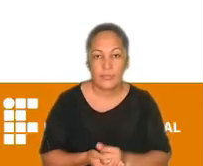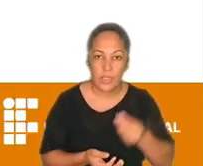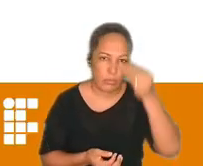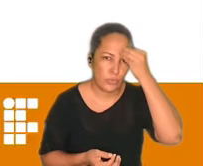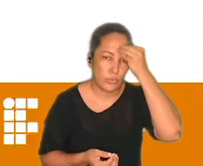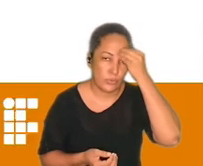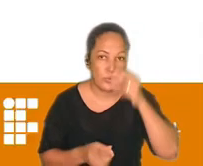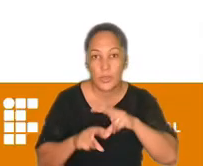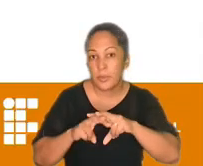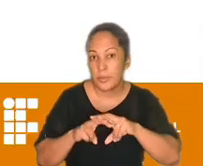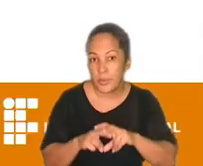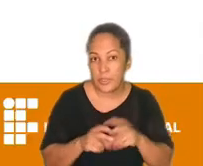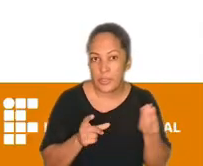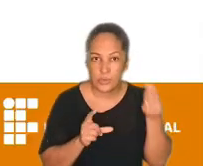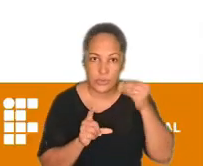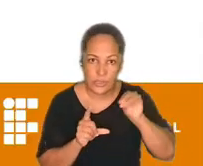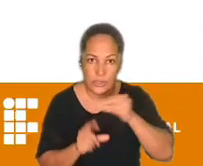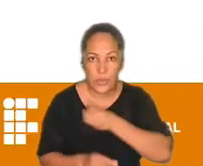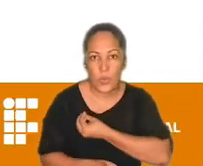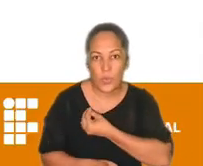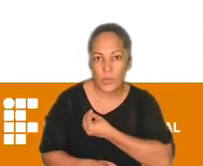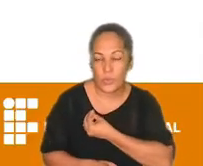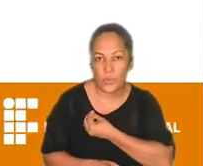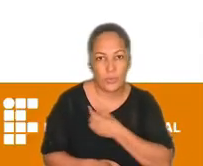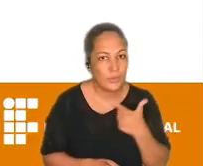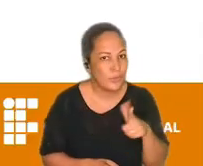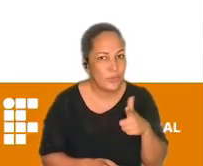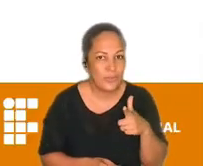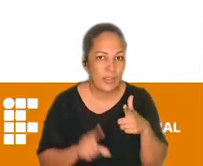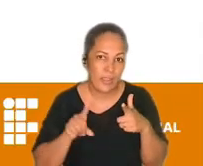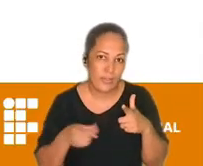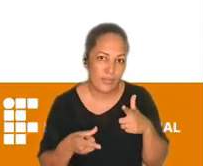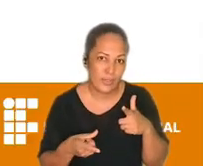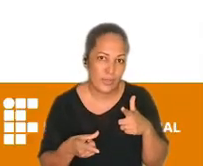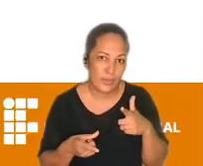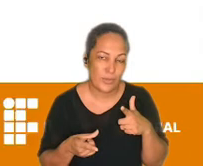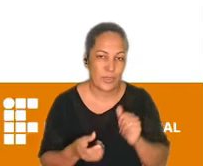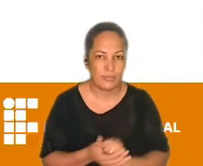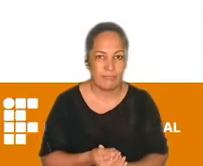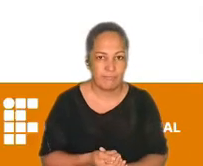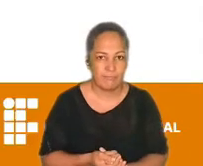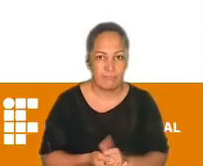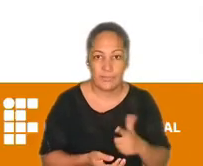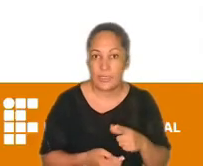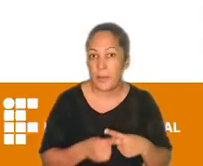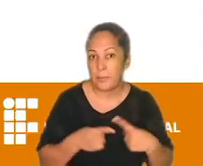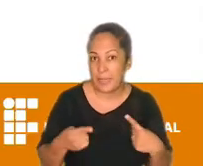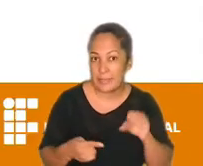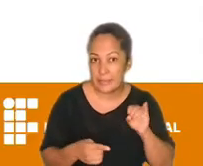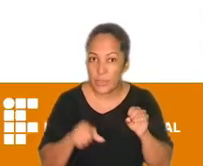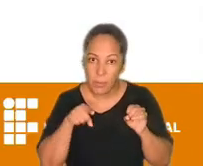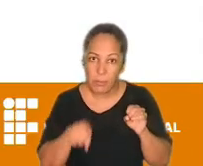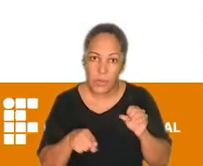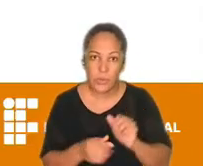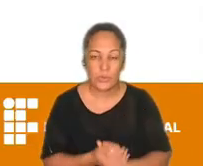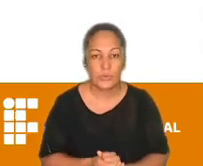ao inserir um número, não temos a vírgula ao separar a casa decimal, mas sim um ponto. Tá? Então,